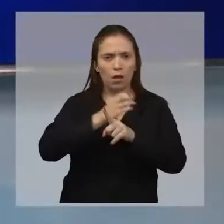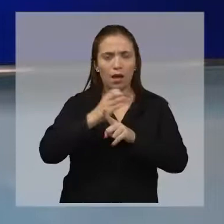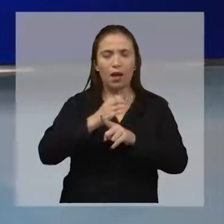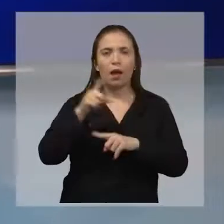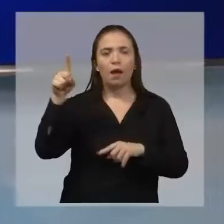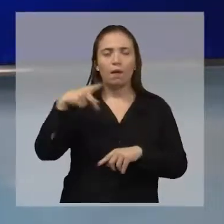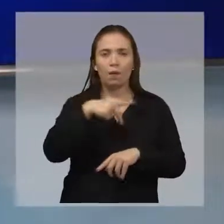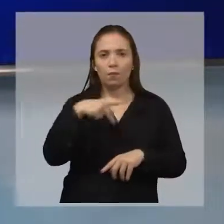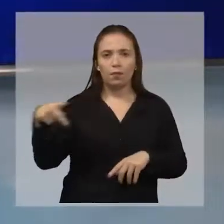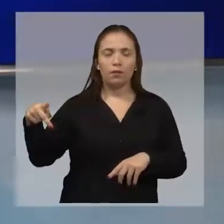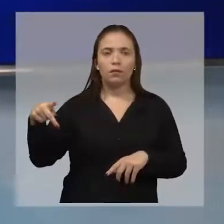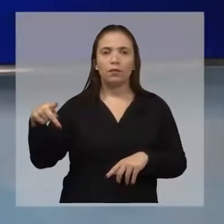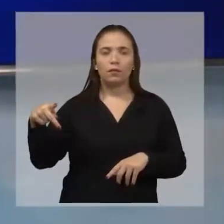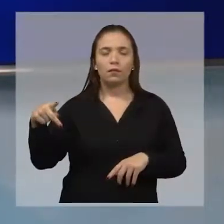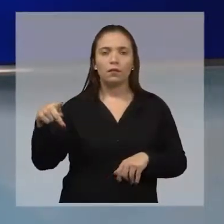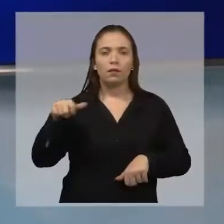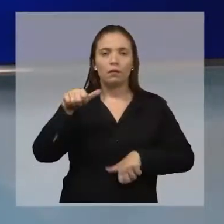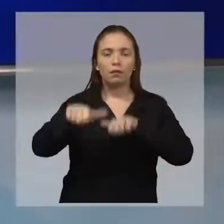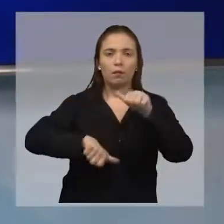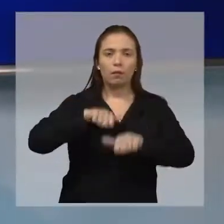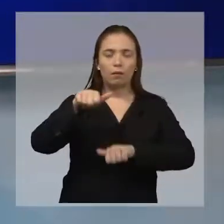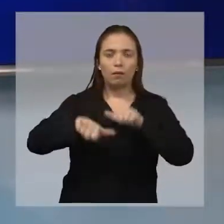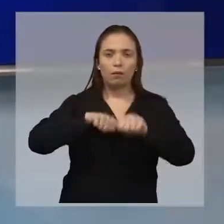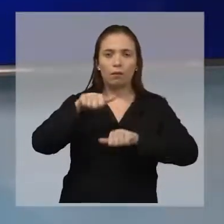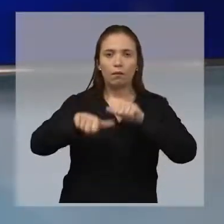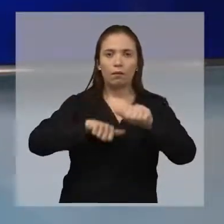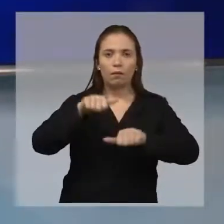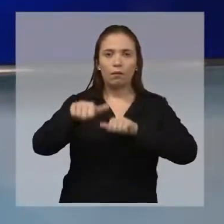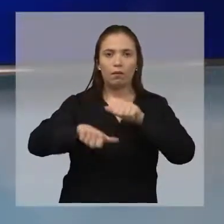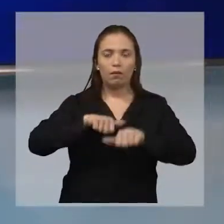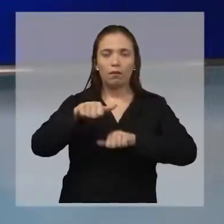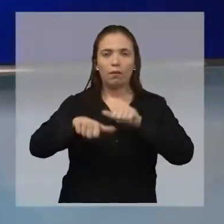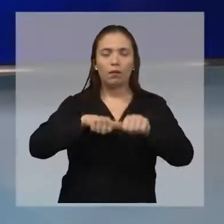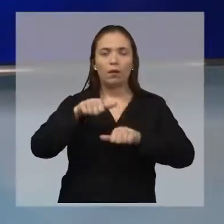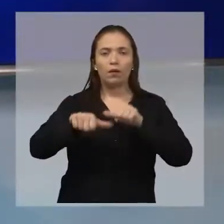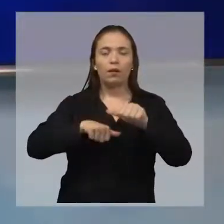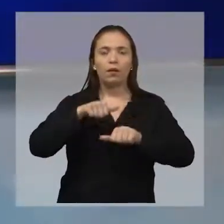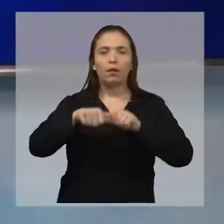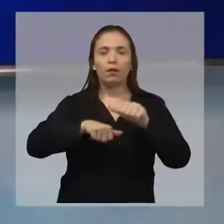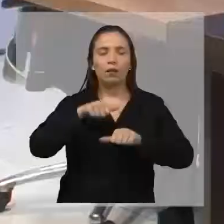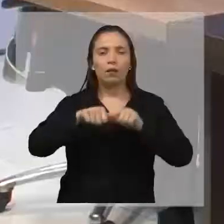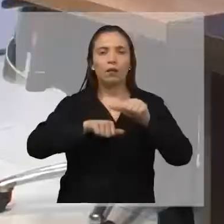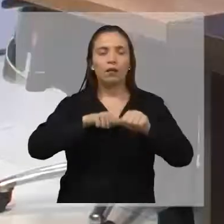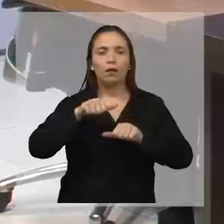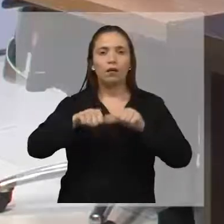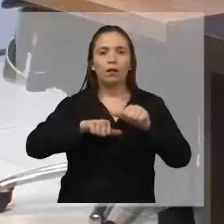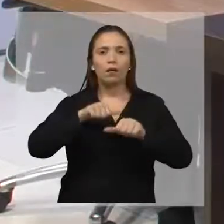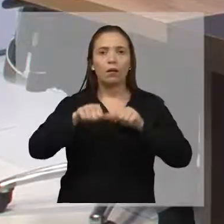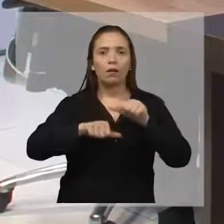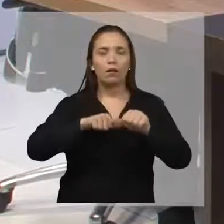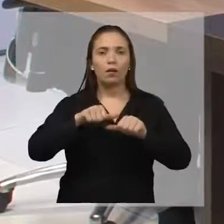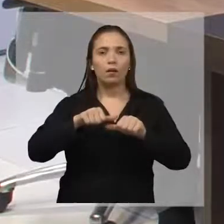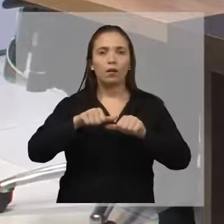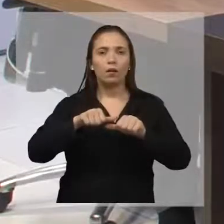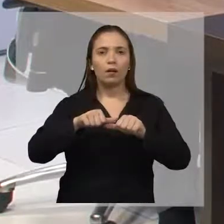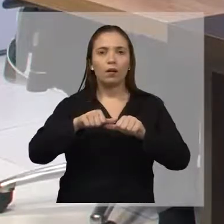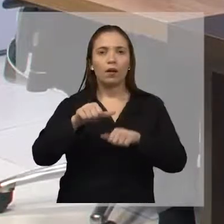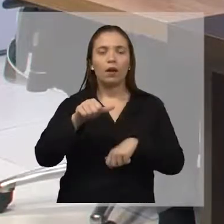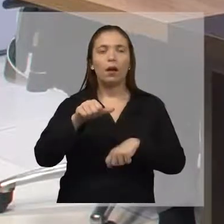que talvez seja o gargalo na formação de uma sociedade pretensamente moderna ainda hoje, com esse tipo de postura,